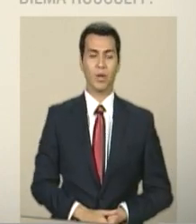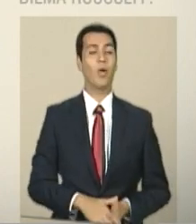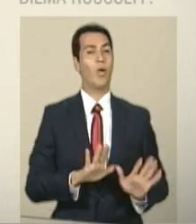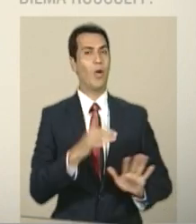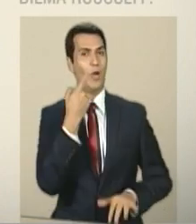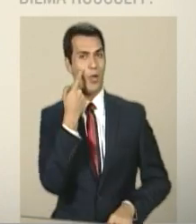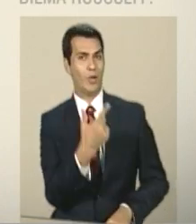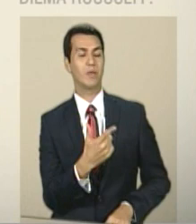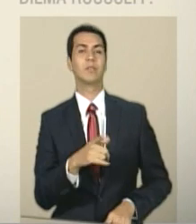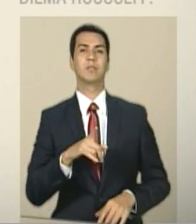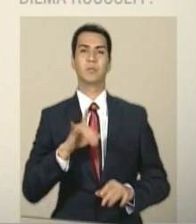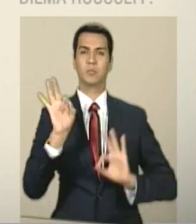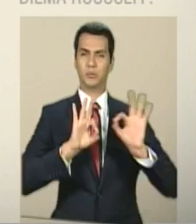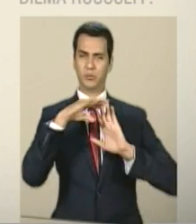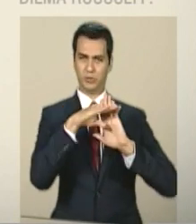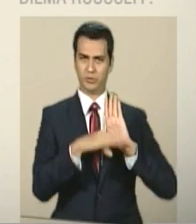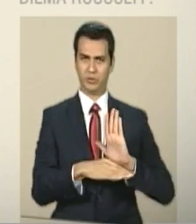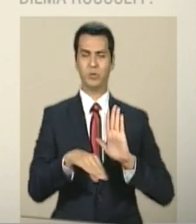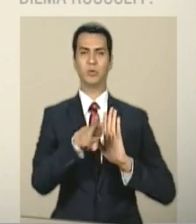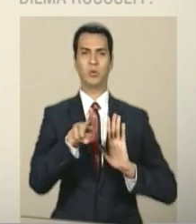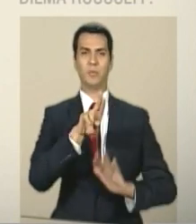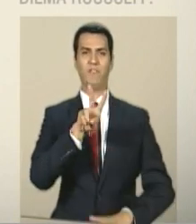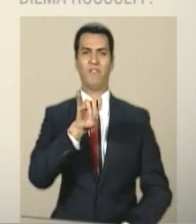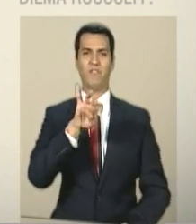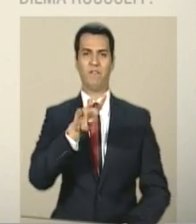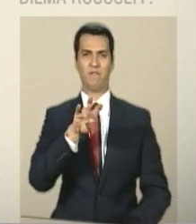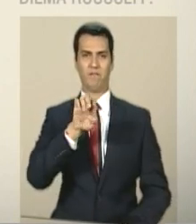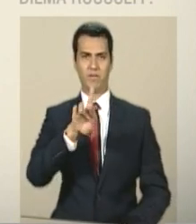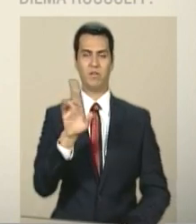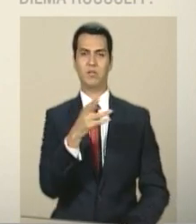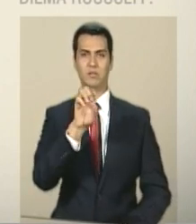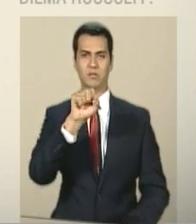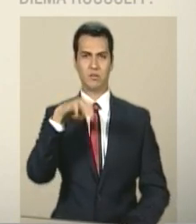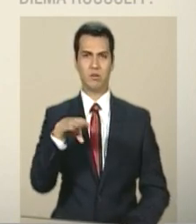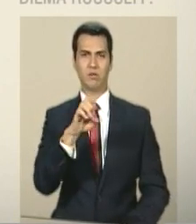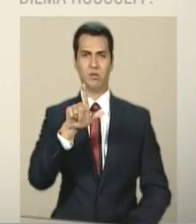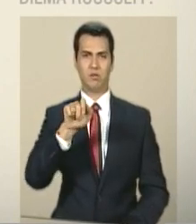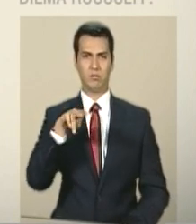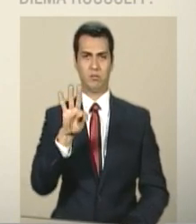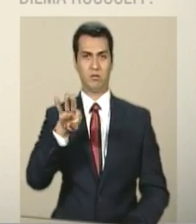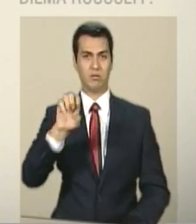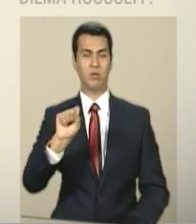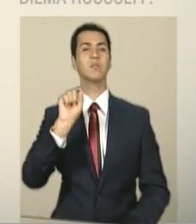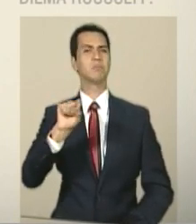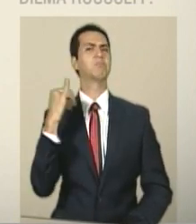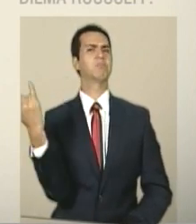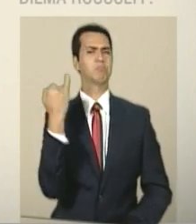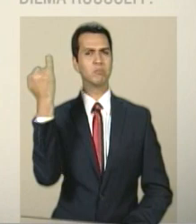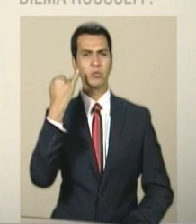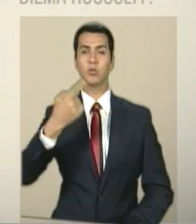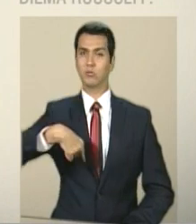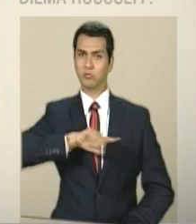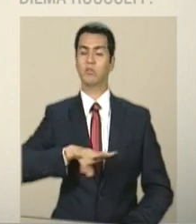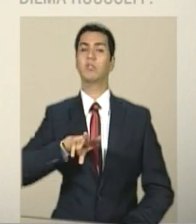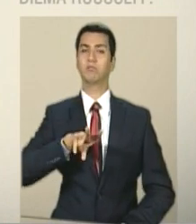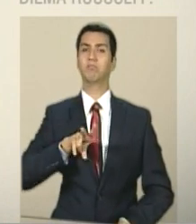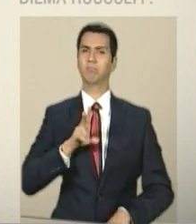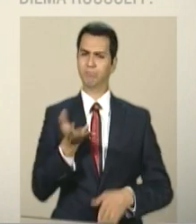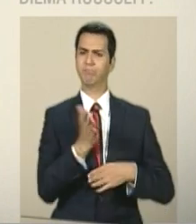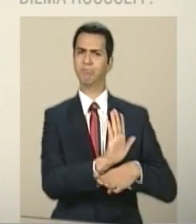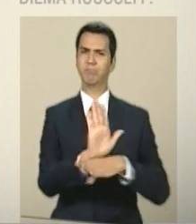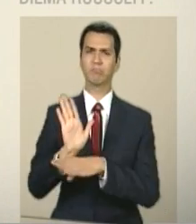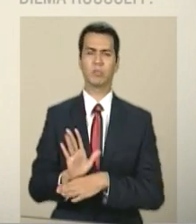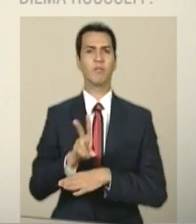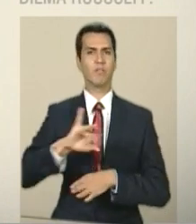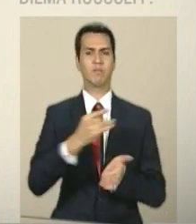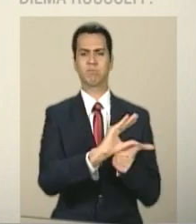plano de garantia dos direitos de apoio e estímulo à pessoa com deficiência vamos investir 7 bilhões 600